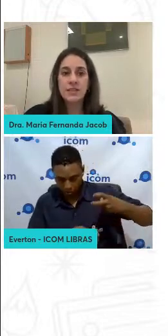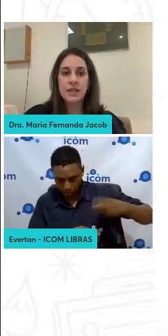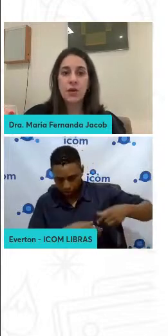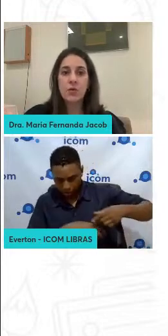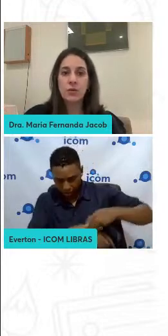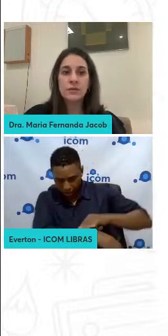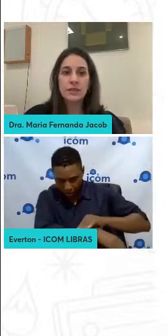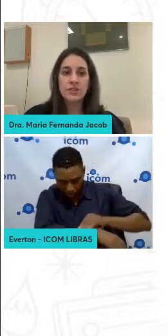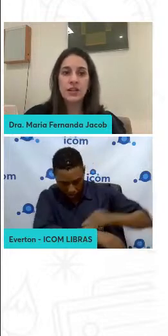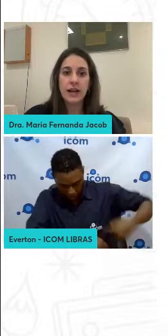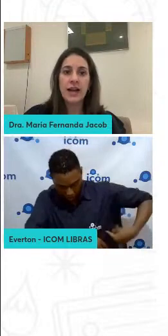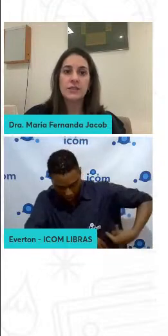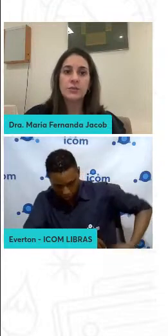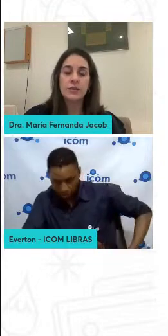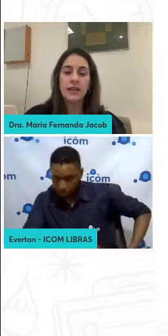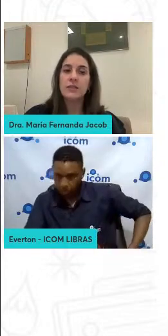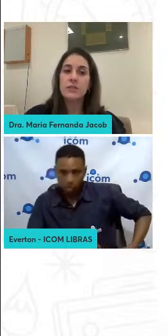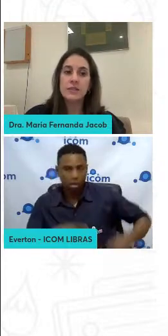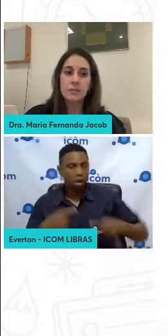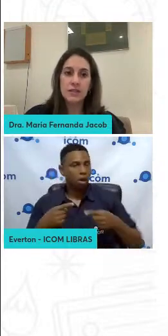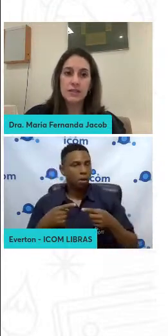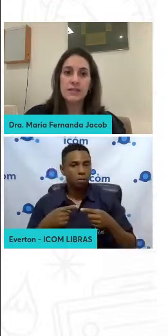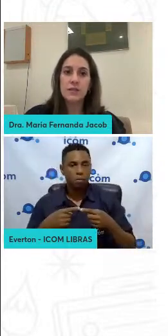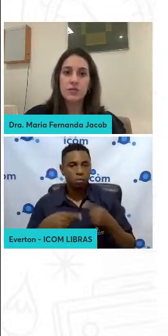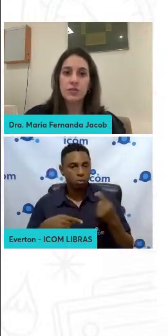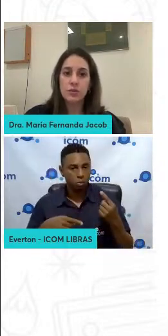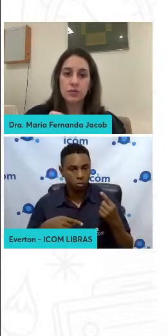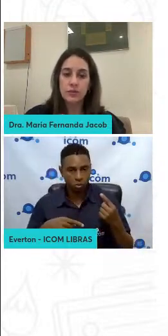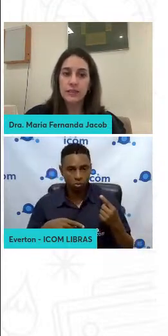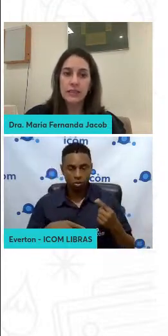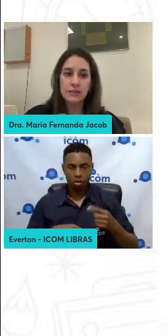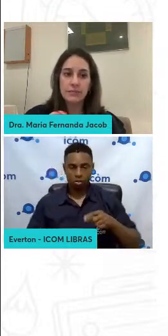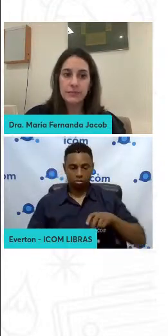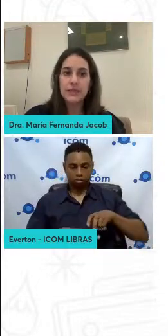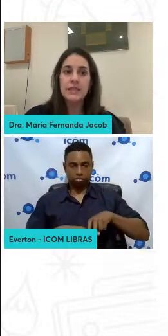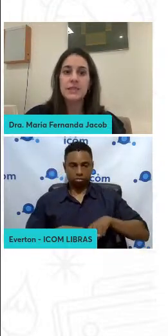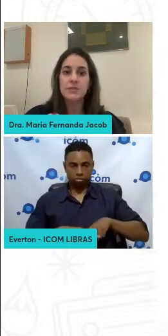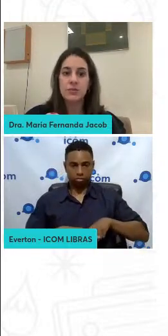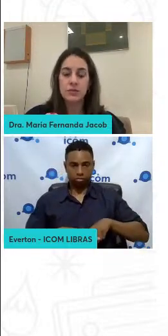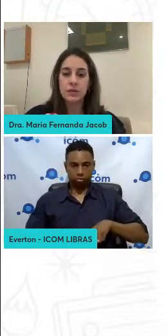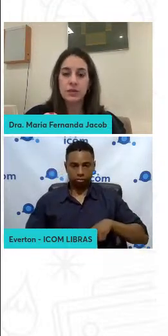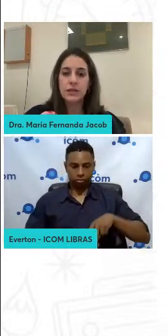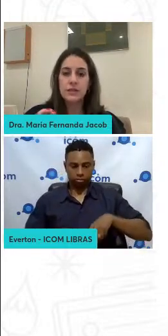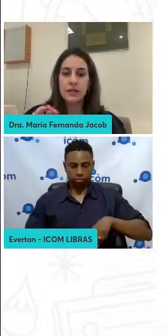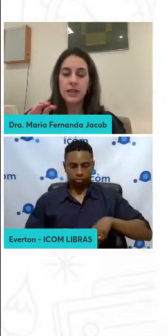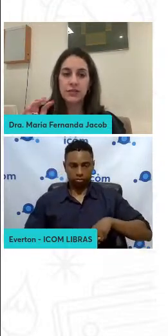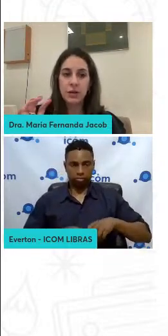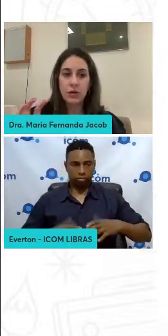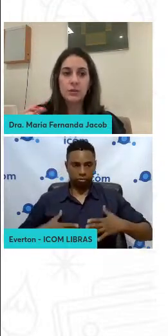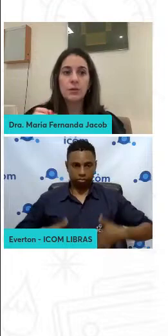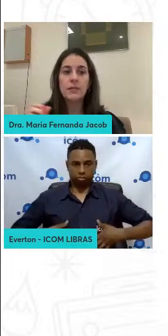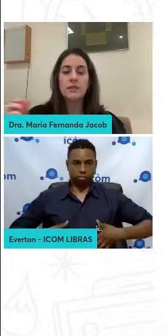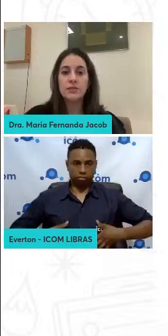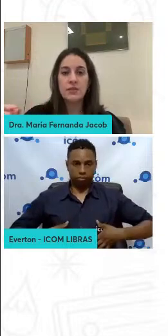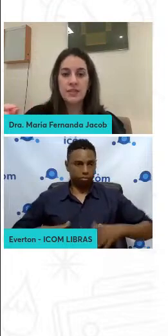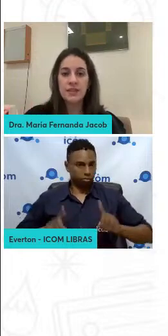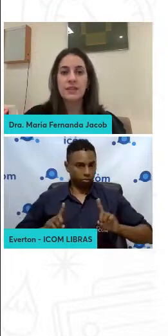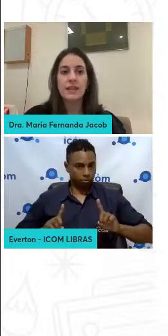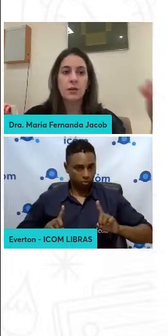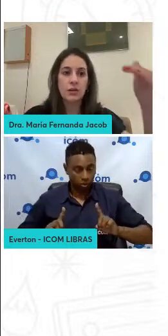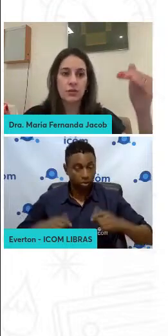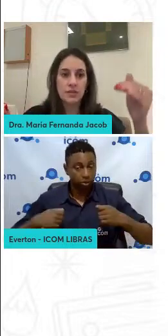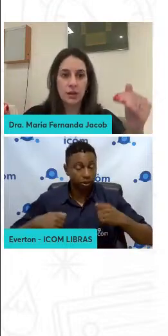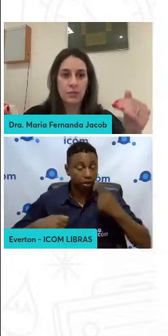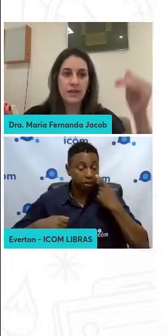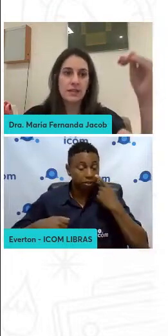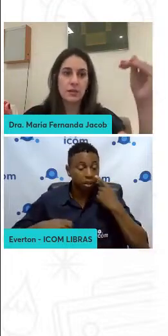muitas das vezes é contraindicado o treino de estabilização de tronco naquele início. Você tem que ver qual é o momento que você vai